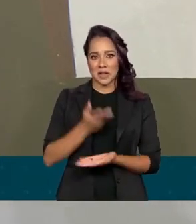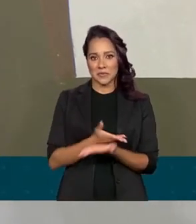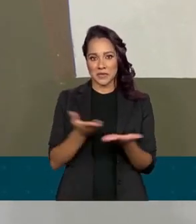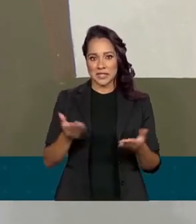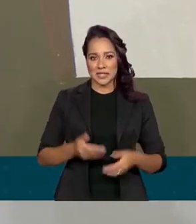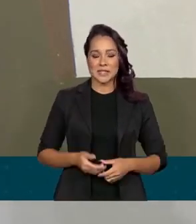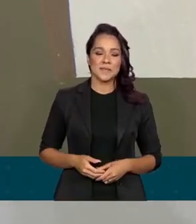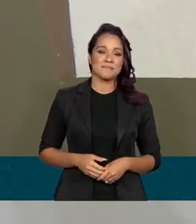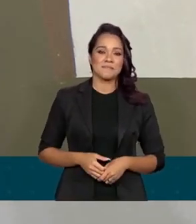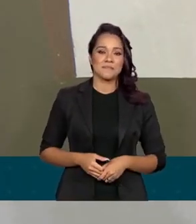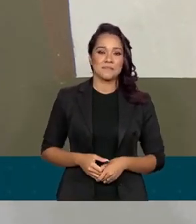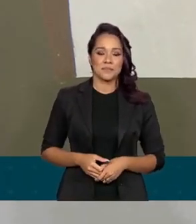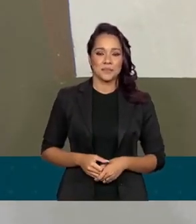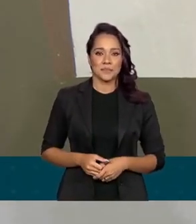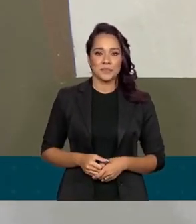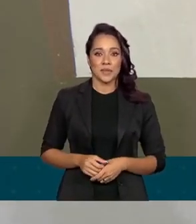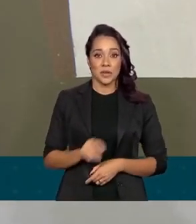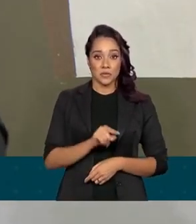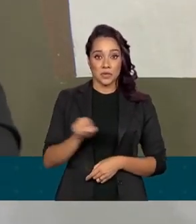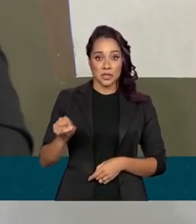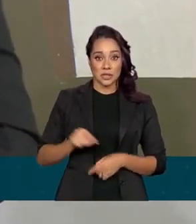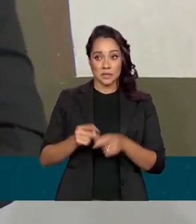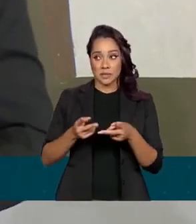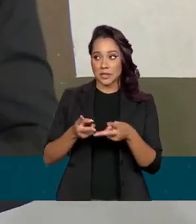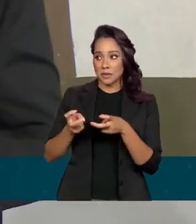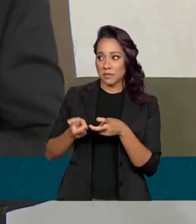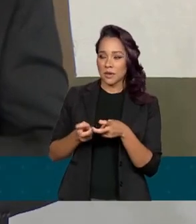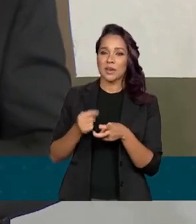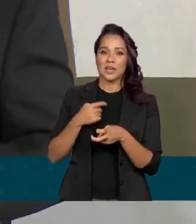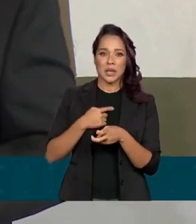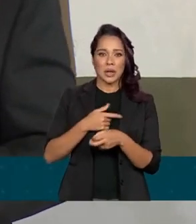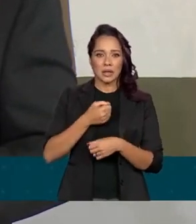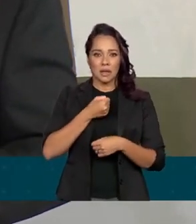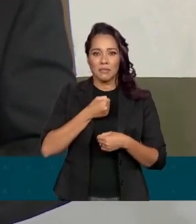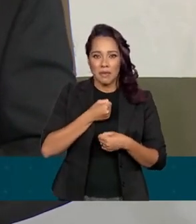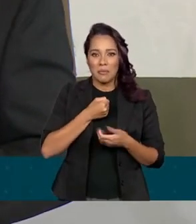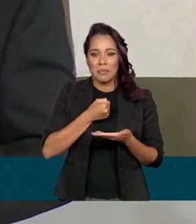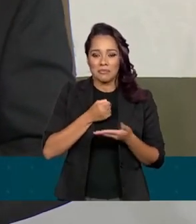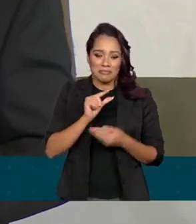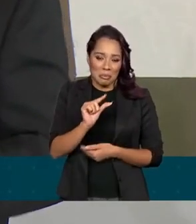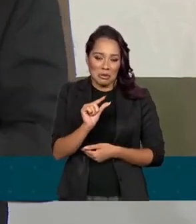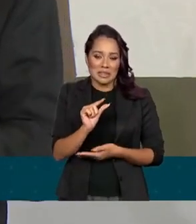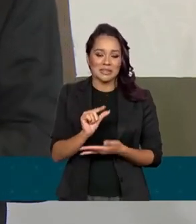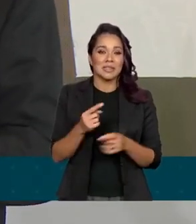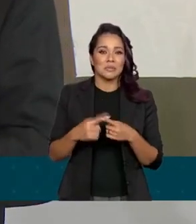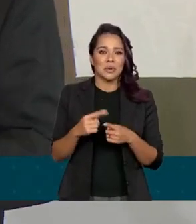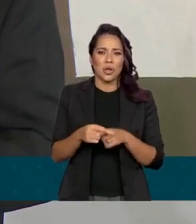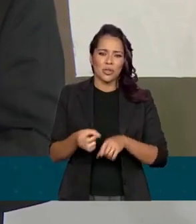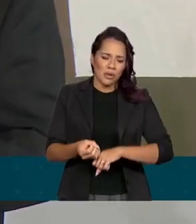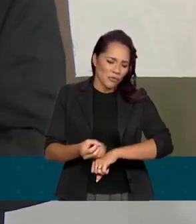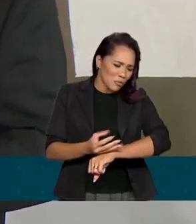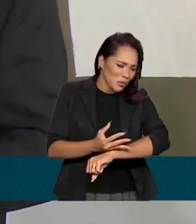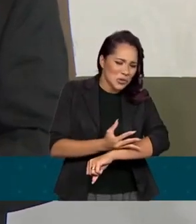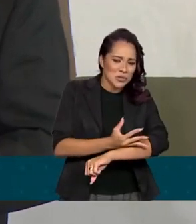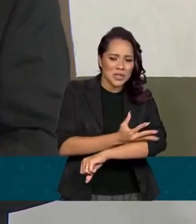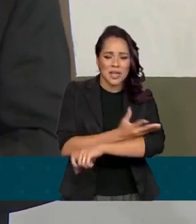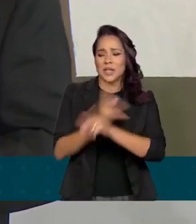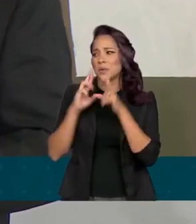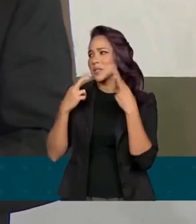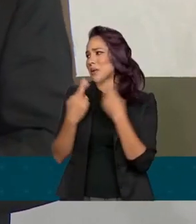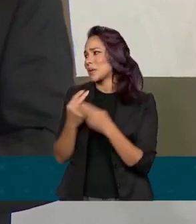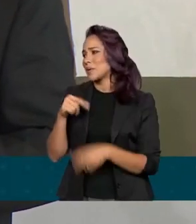vocês, vocês perceberam que eu até gaguejei um pouco, porque eu estava emocionado com esse